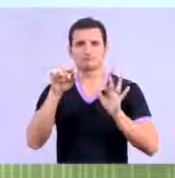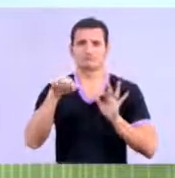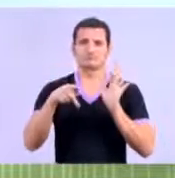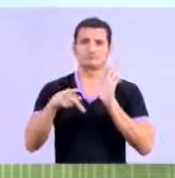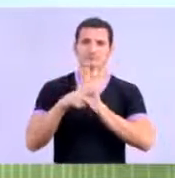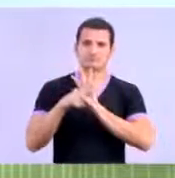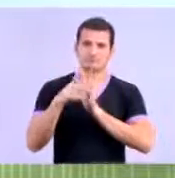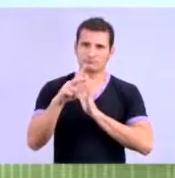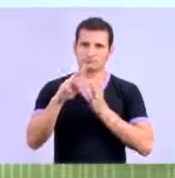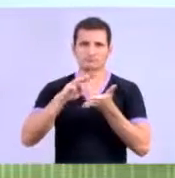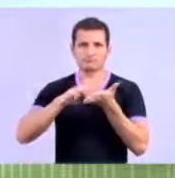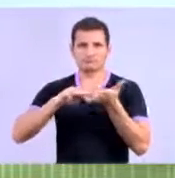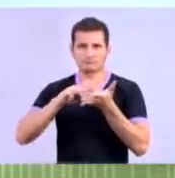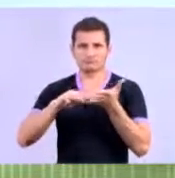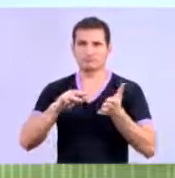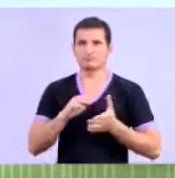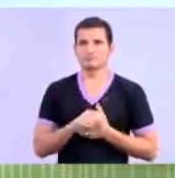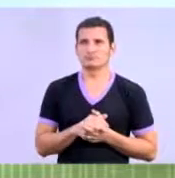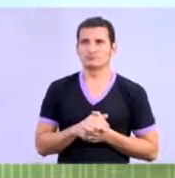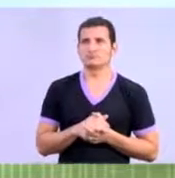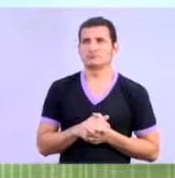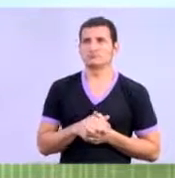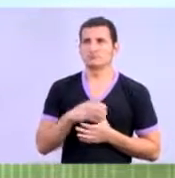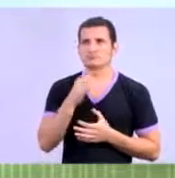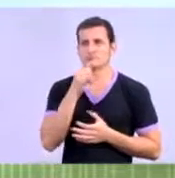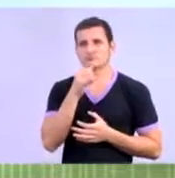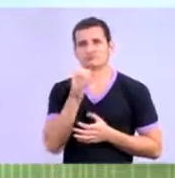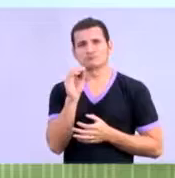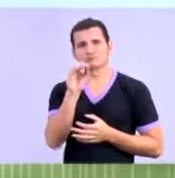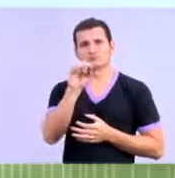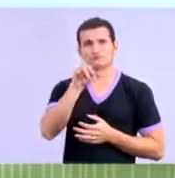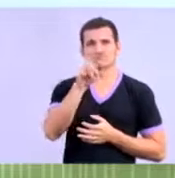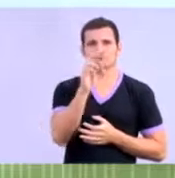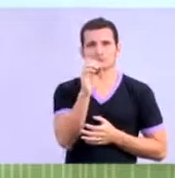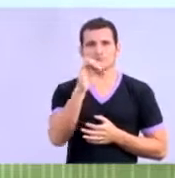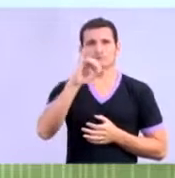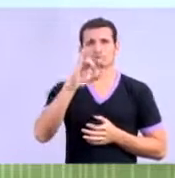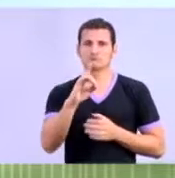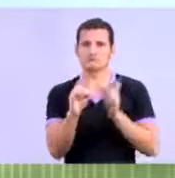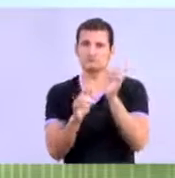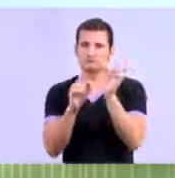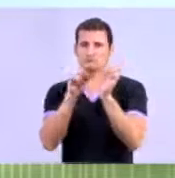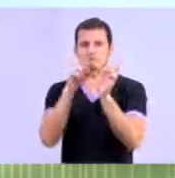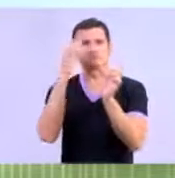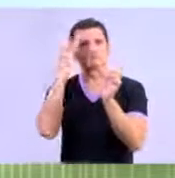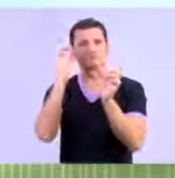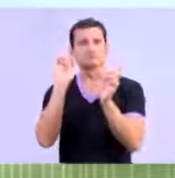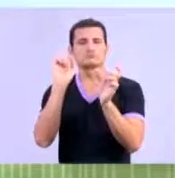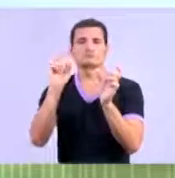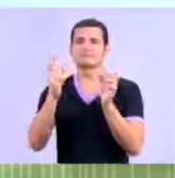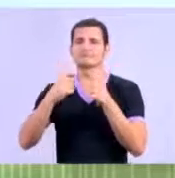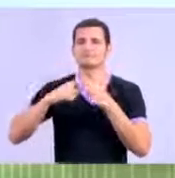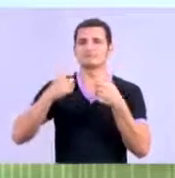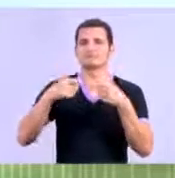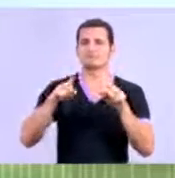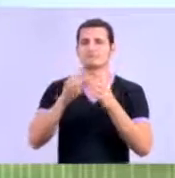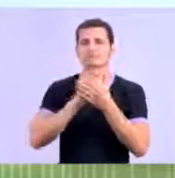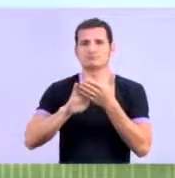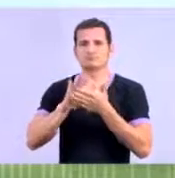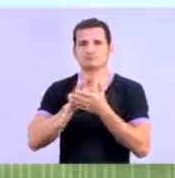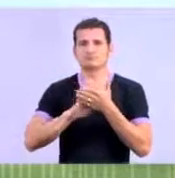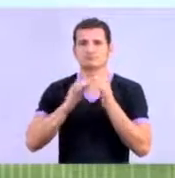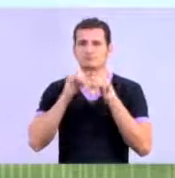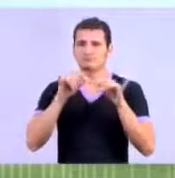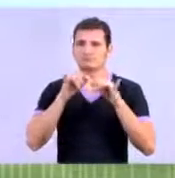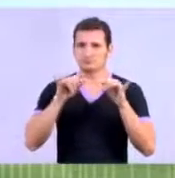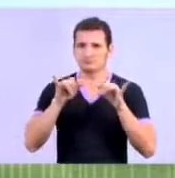método, né? Mas se eu colocar esse método como sendo void, quer dizer que eu sei que não precisa retornar nenhuma informação. Vamos lá novamente na